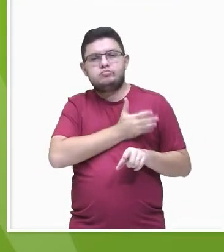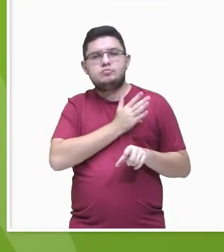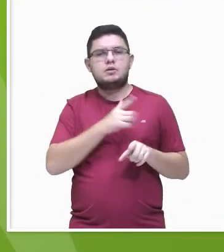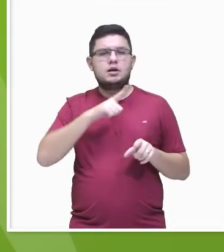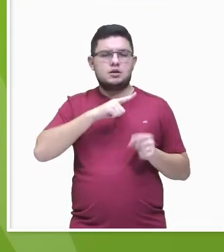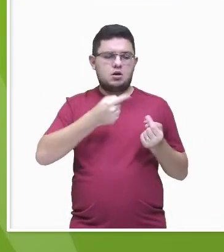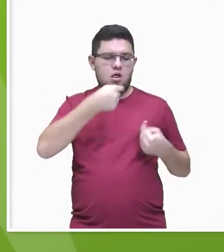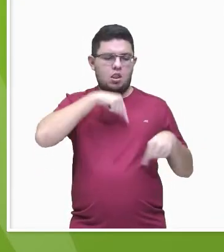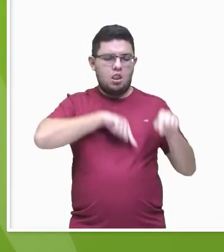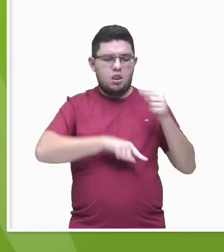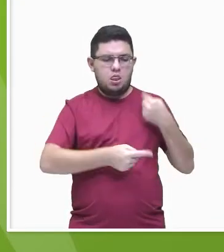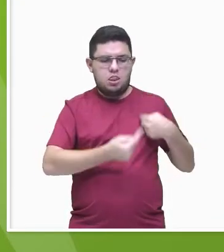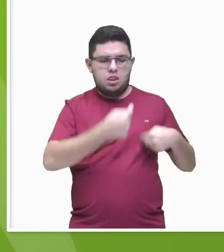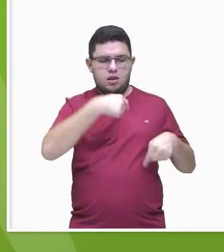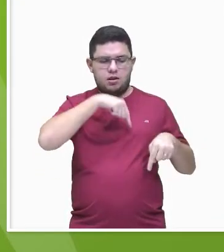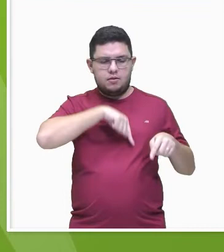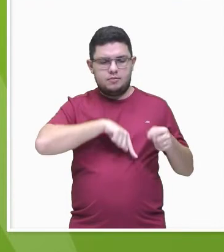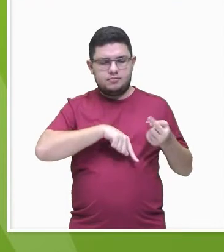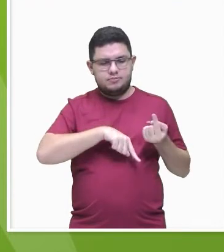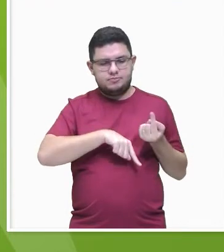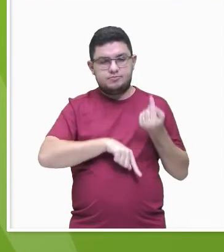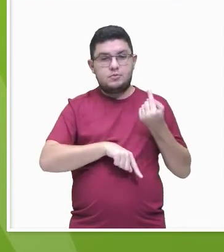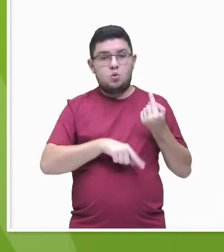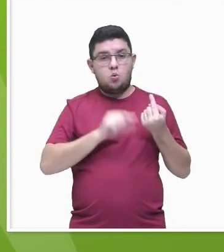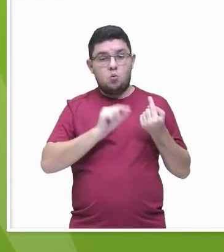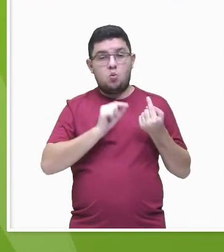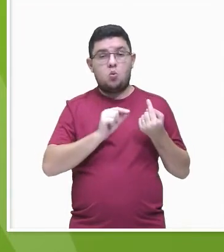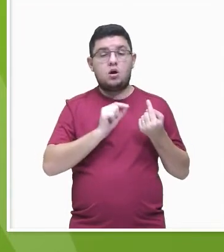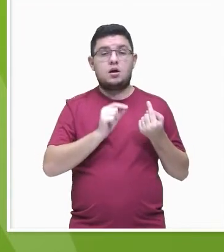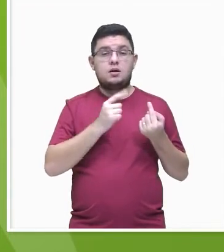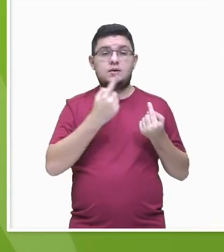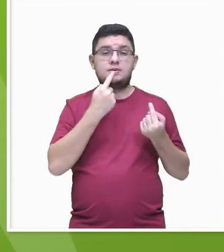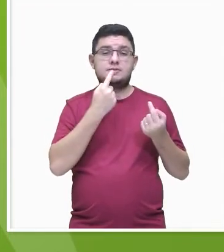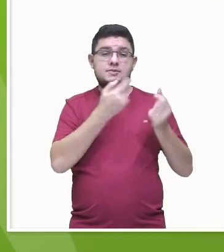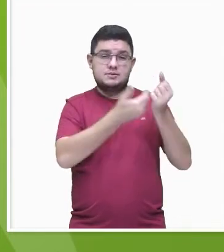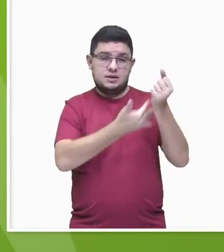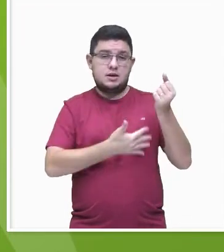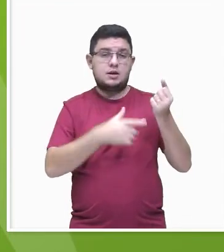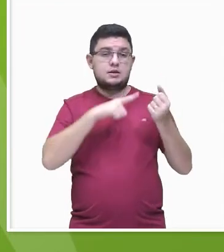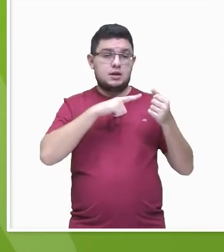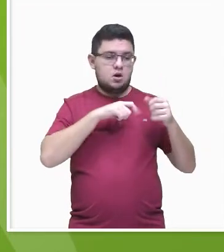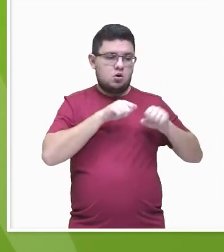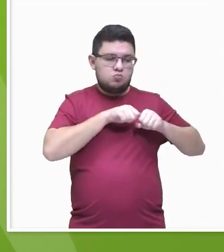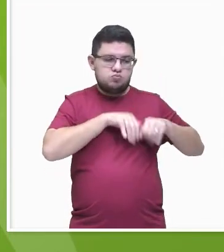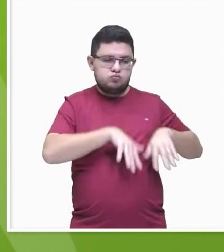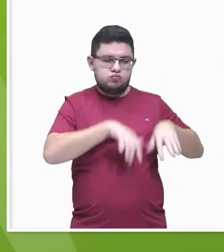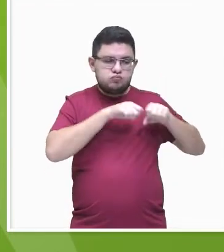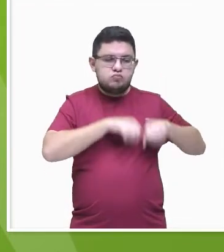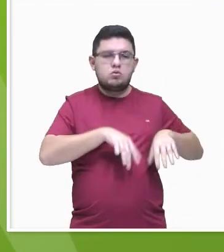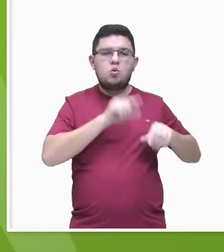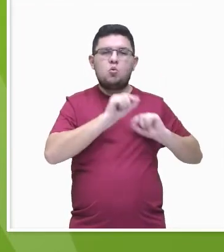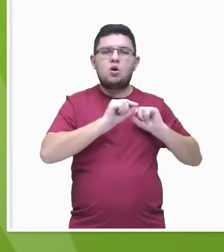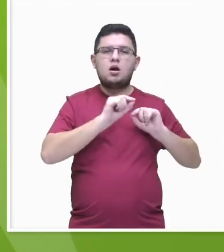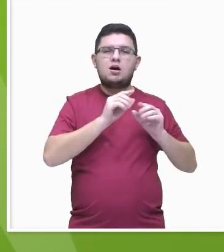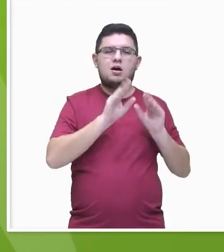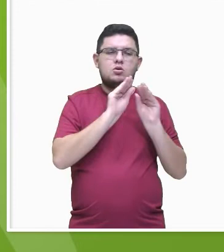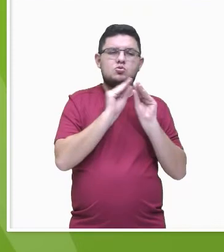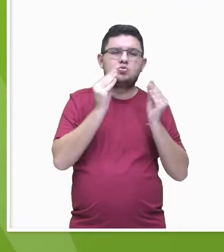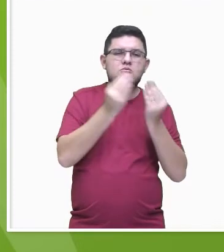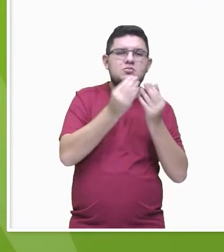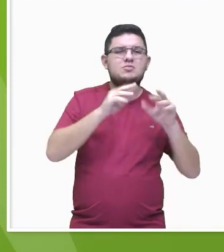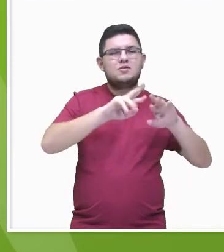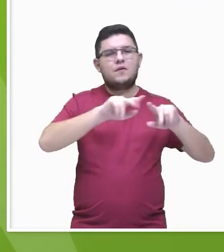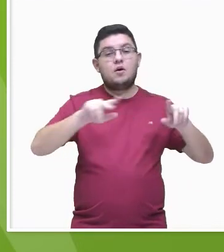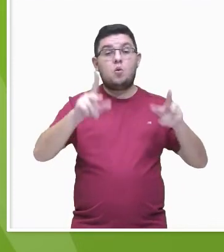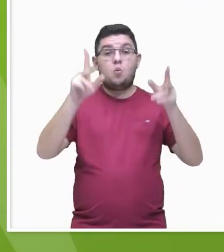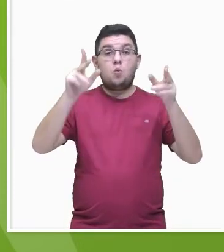faz o quê? Transporta ali as substâncias, né, para o nosso corpo. Então, o sistema circulatório é exatamente isso. O sangue ele